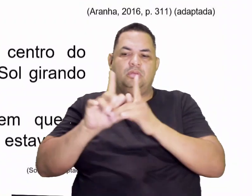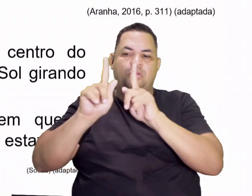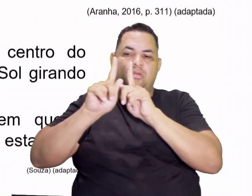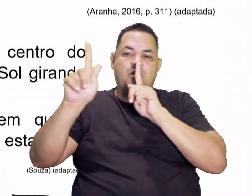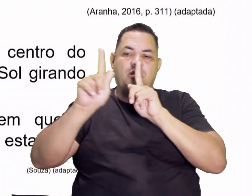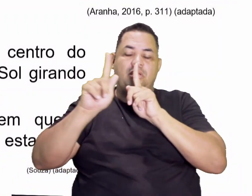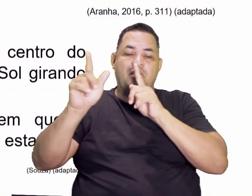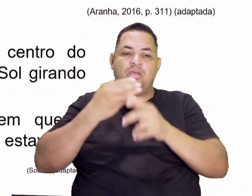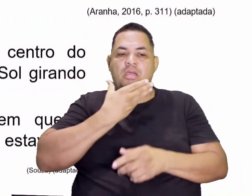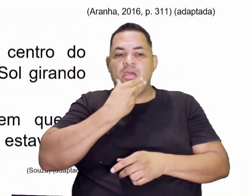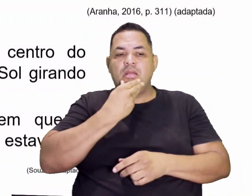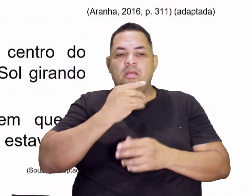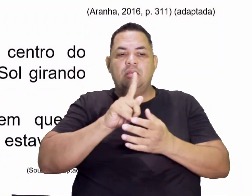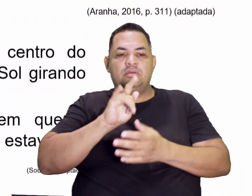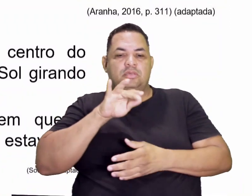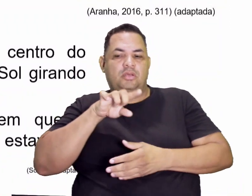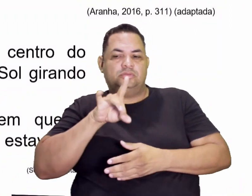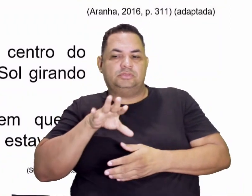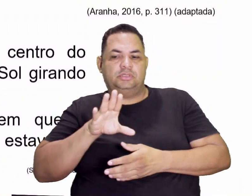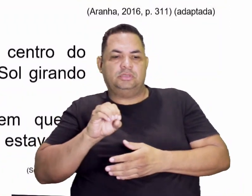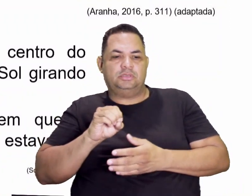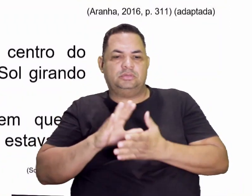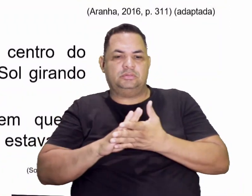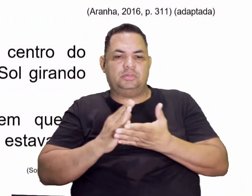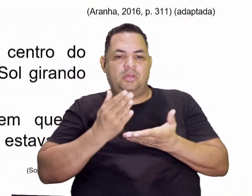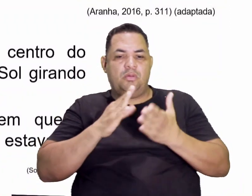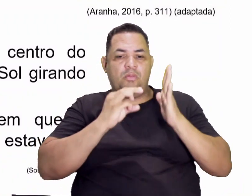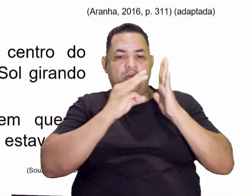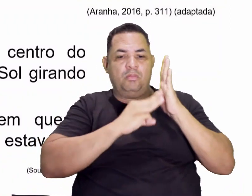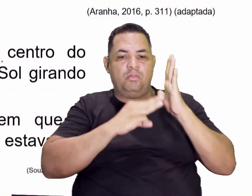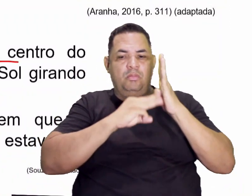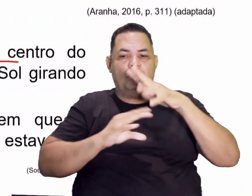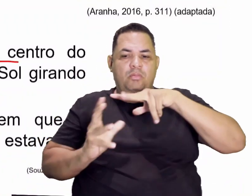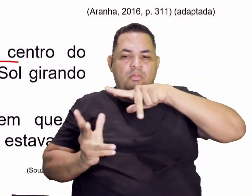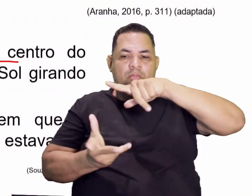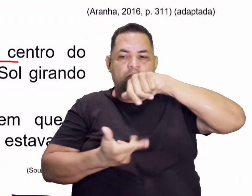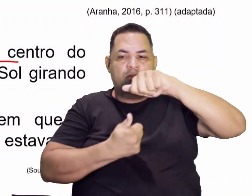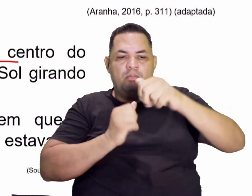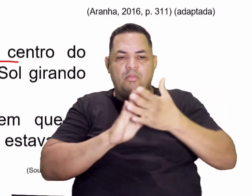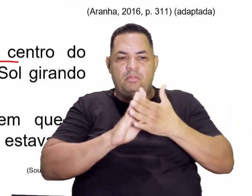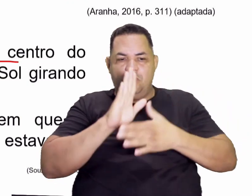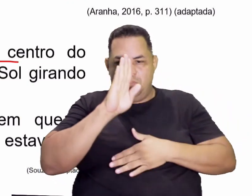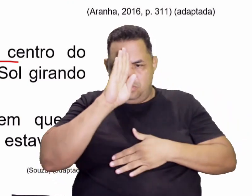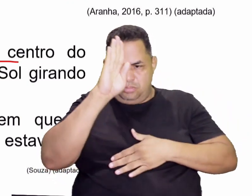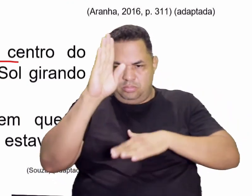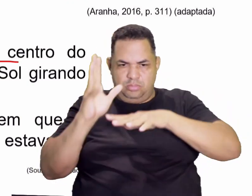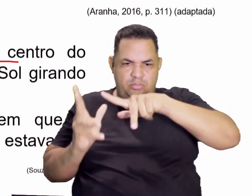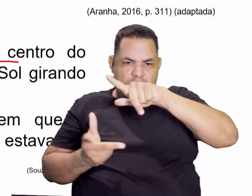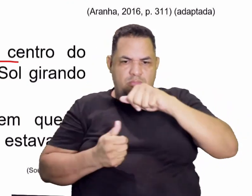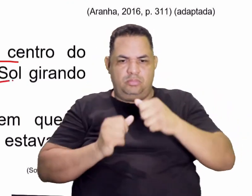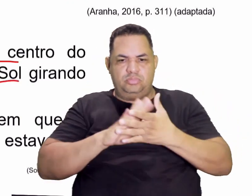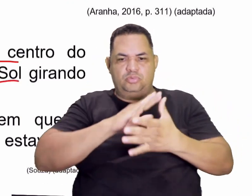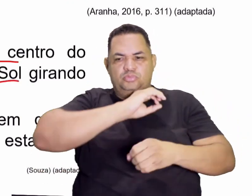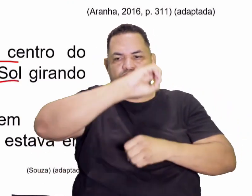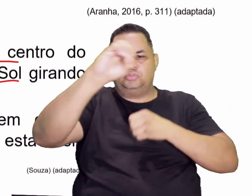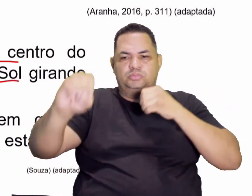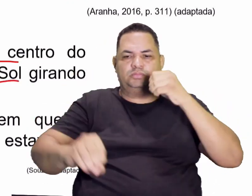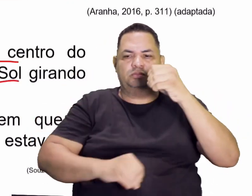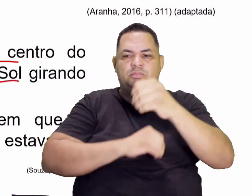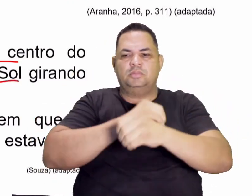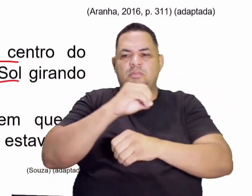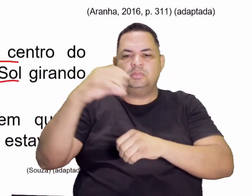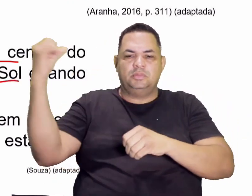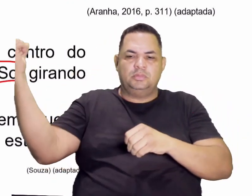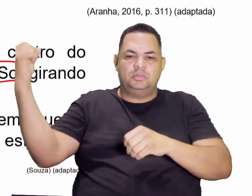O geocentrismo, o que é? É um modelo cuja Terra era o centro do universo, com todos os planetas e o